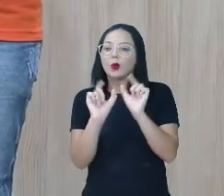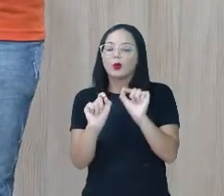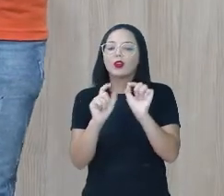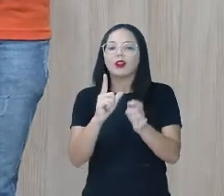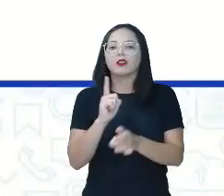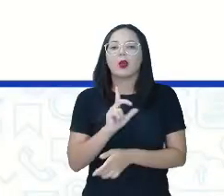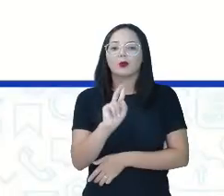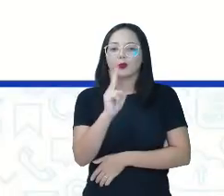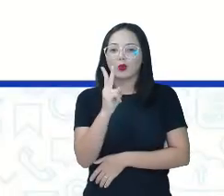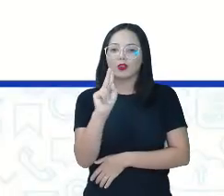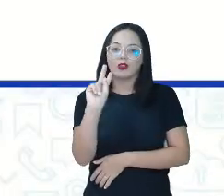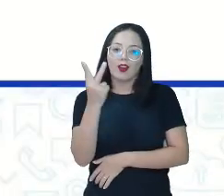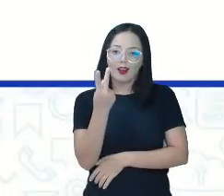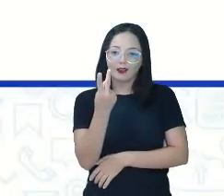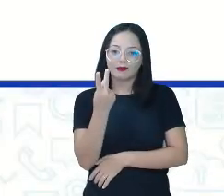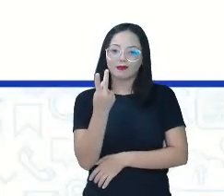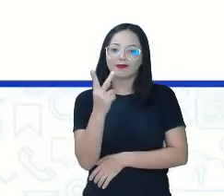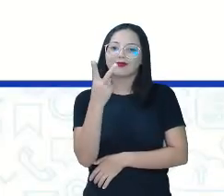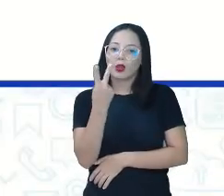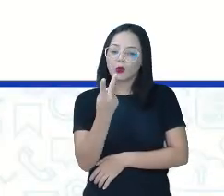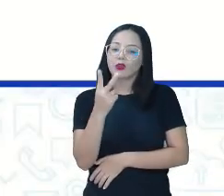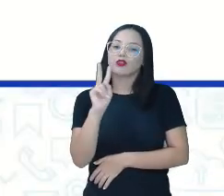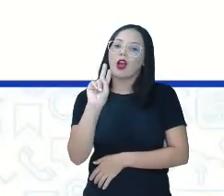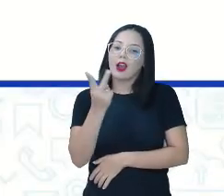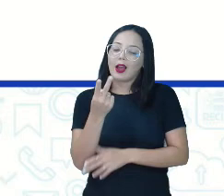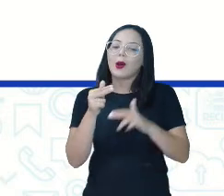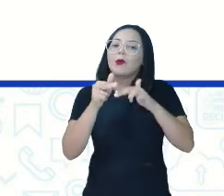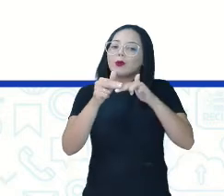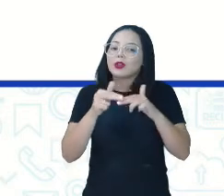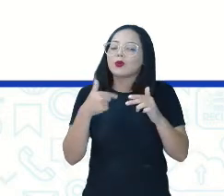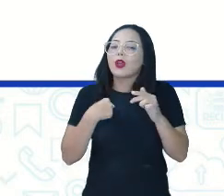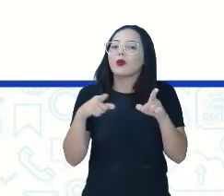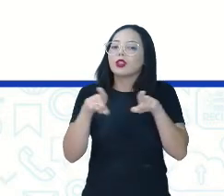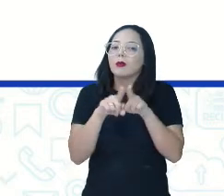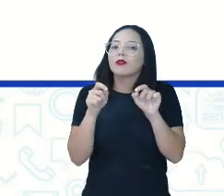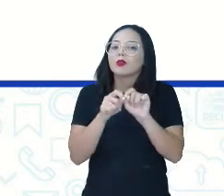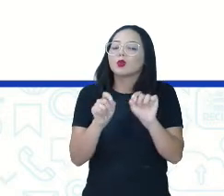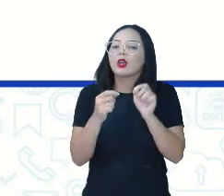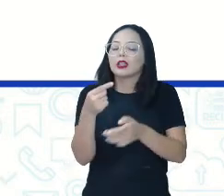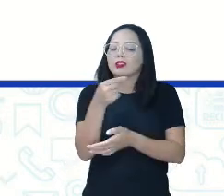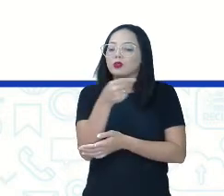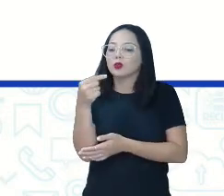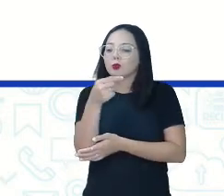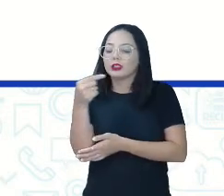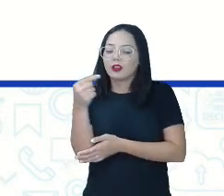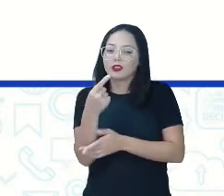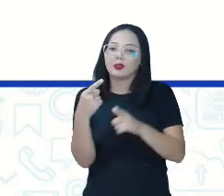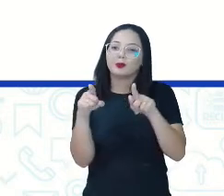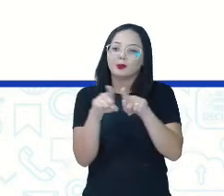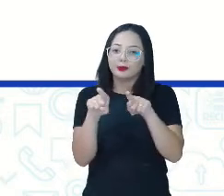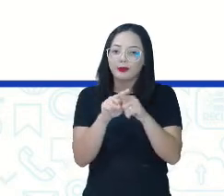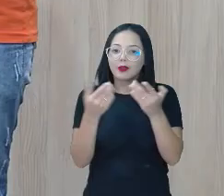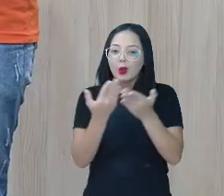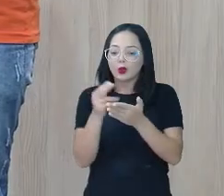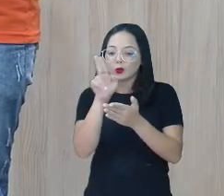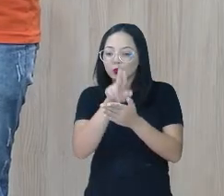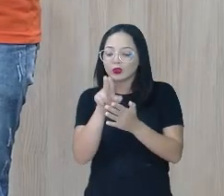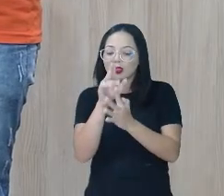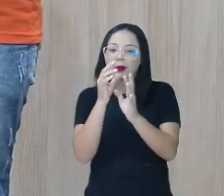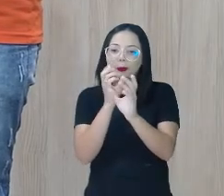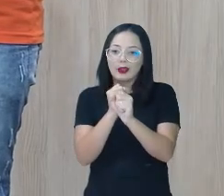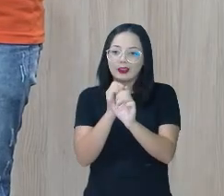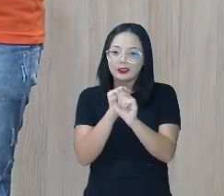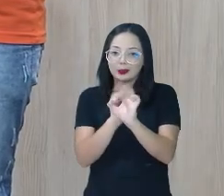com 2H. Então, efetuei aí uma subtração, tá? Com essas operações